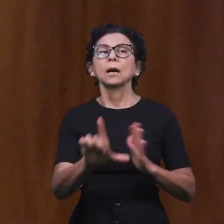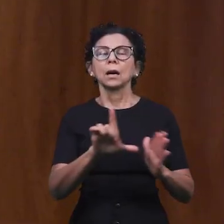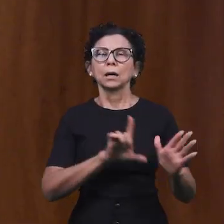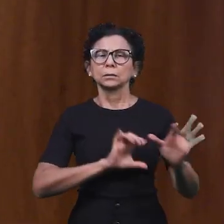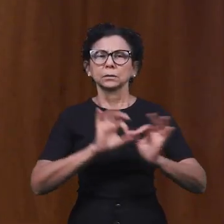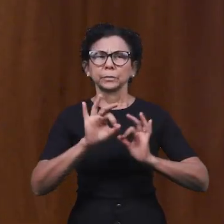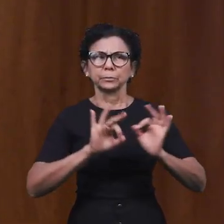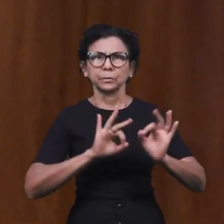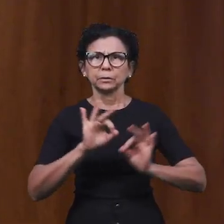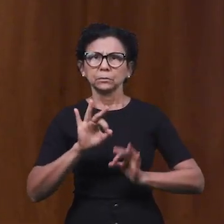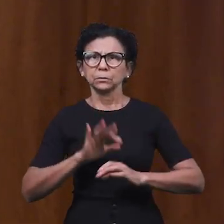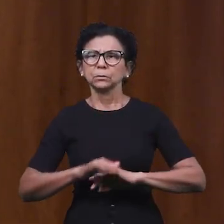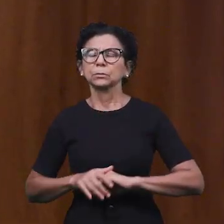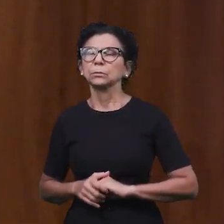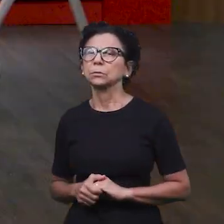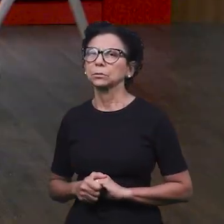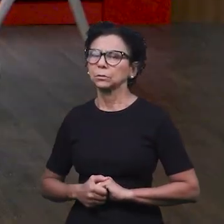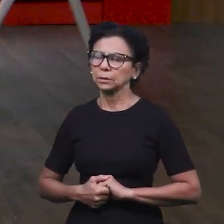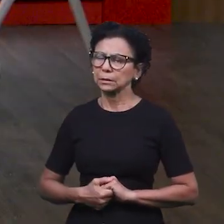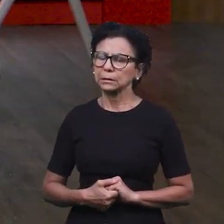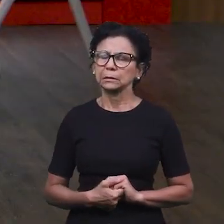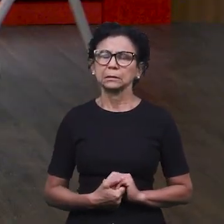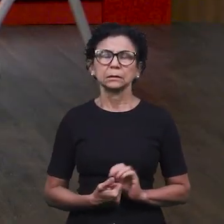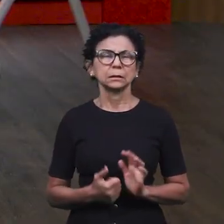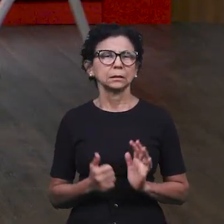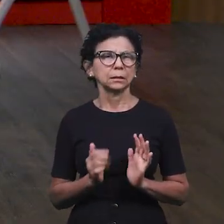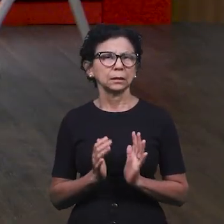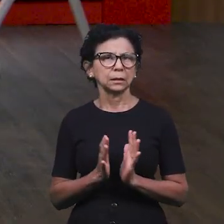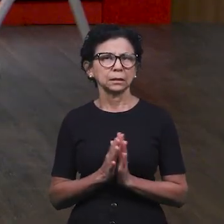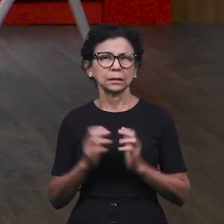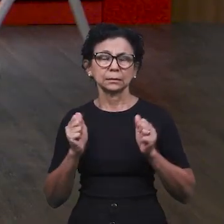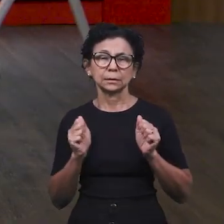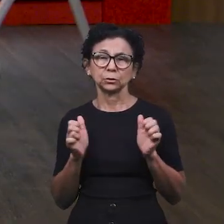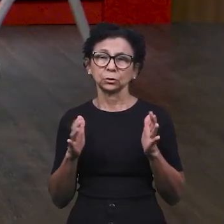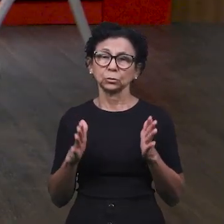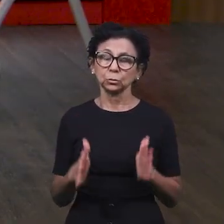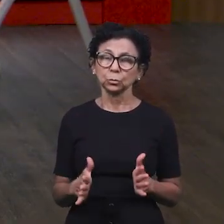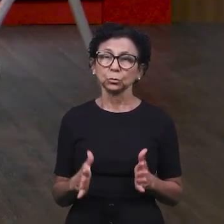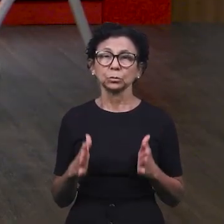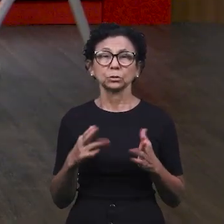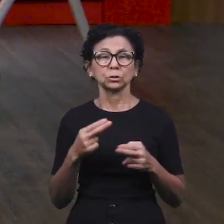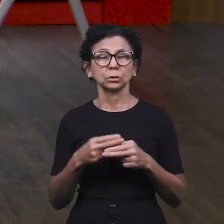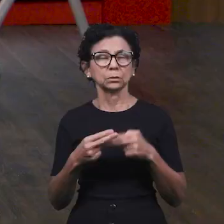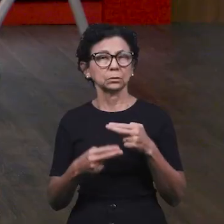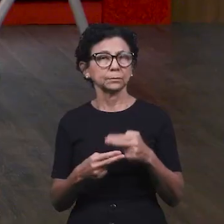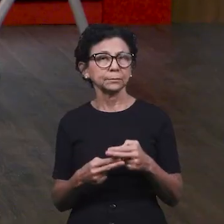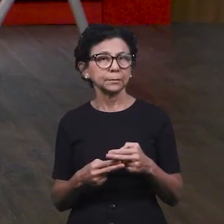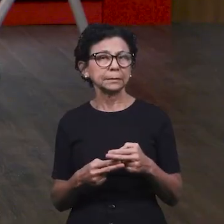ele ainda estava lá com o rei, ele fez um preparo, as suas atitudes, tudo